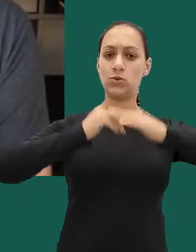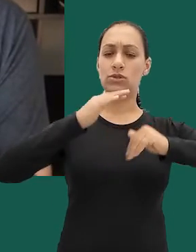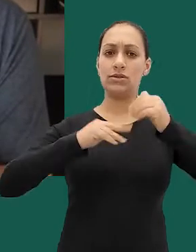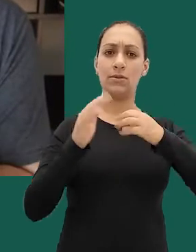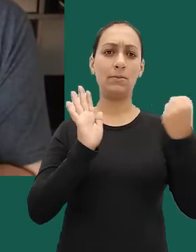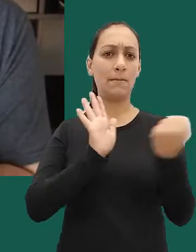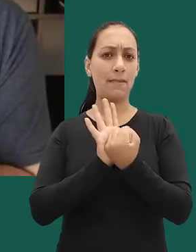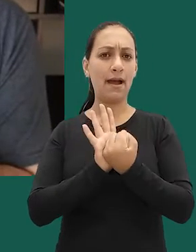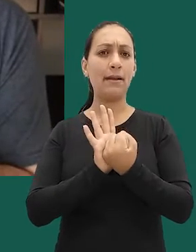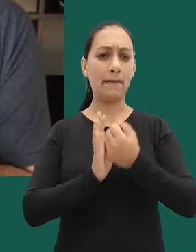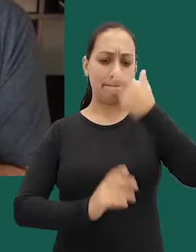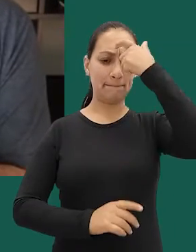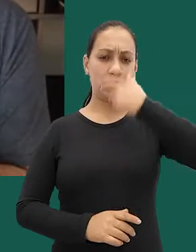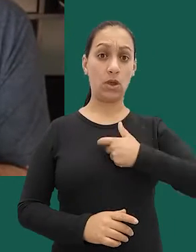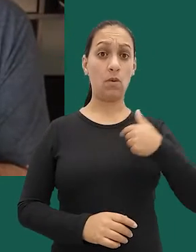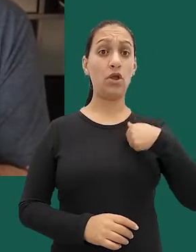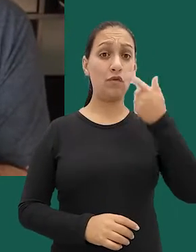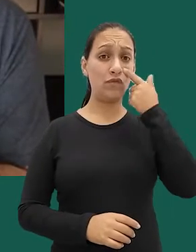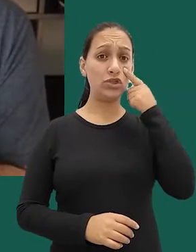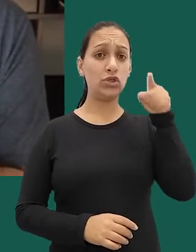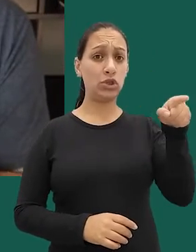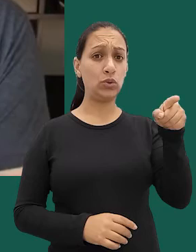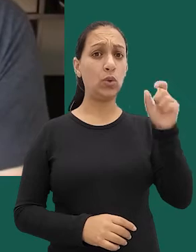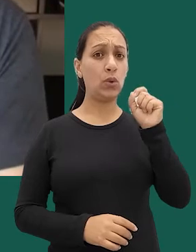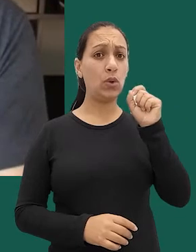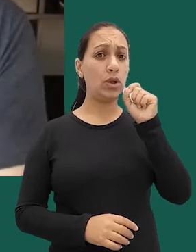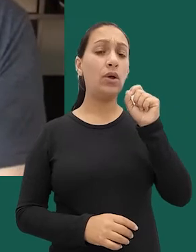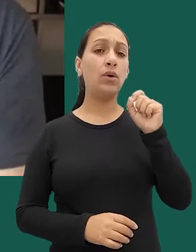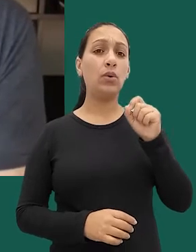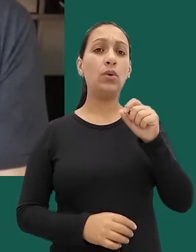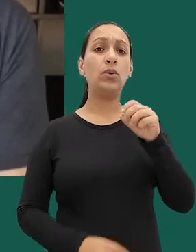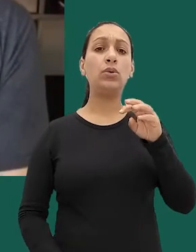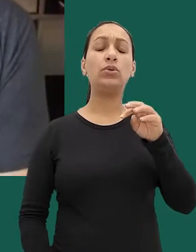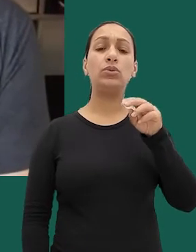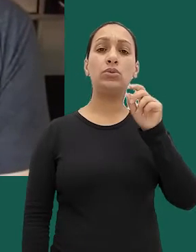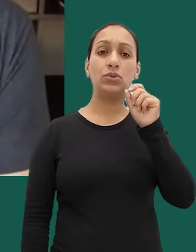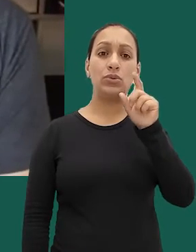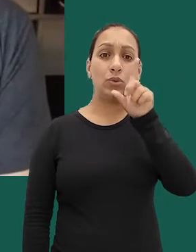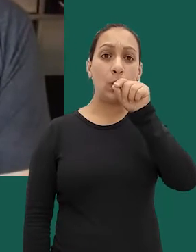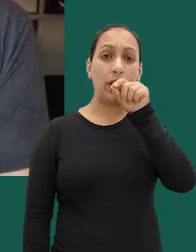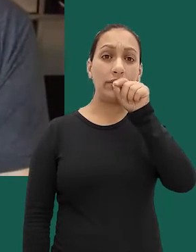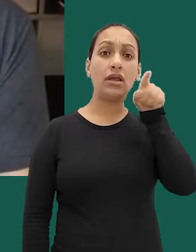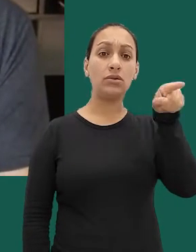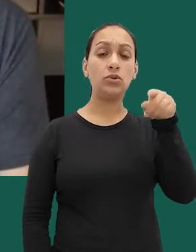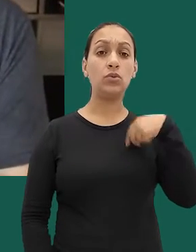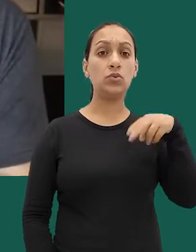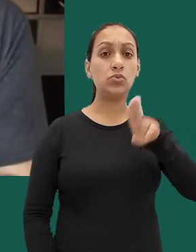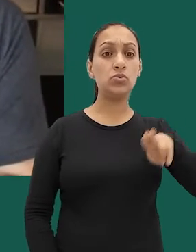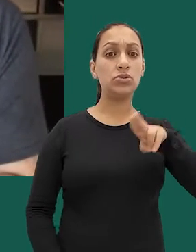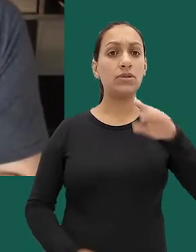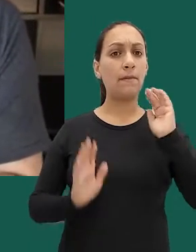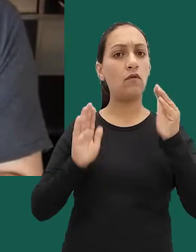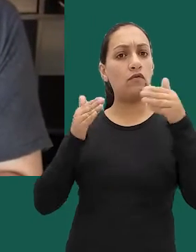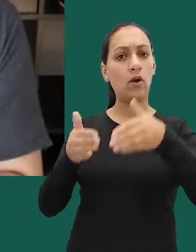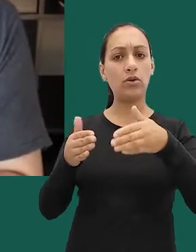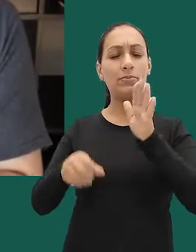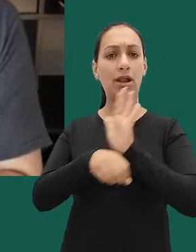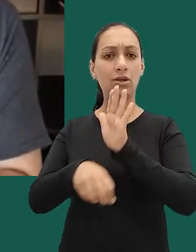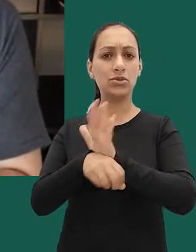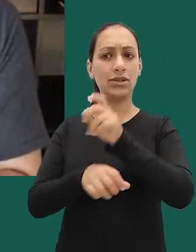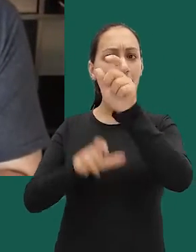vejo que tu é muito ativo no Twitter. E tu utiliza o Twitter muito com esse fim, né? De tanto ajudar outras